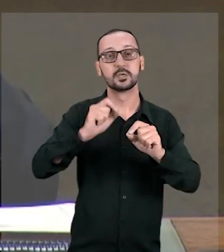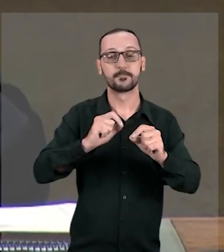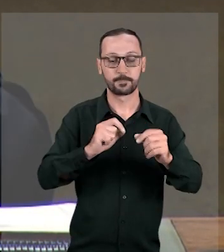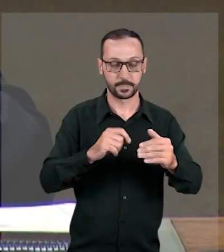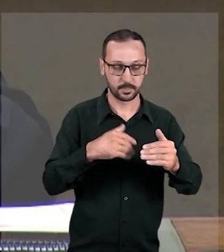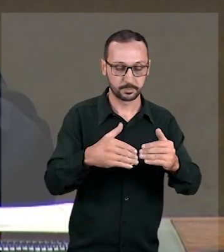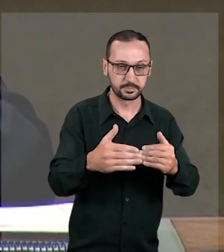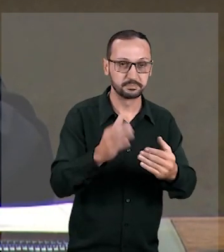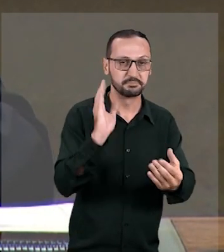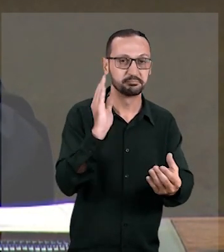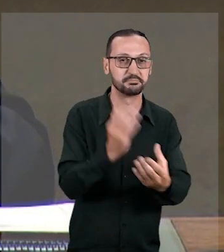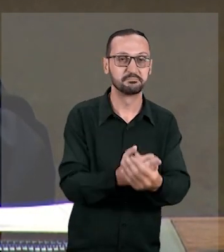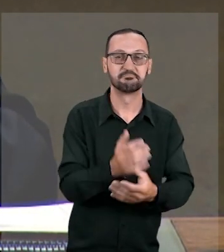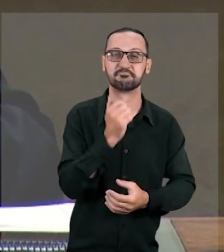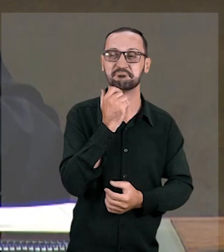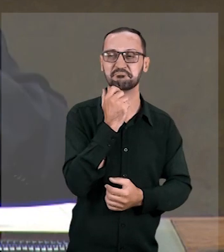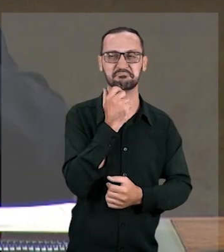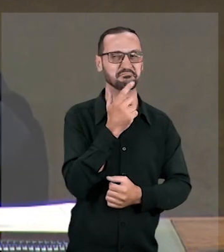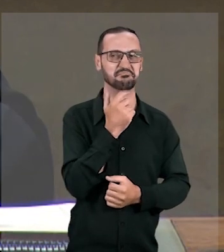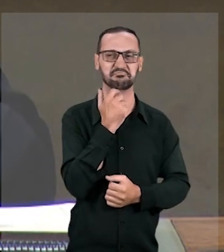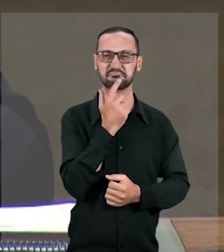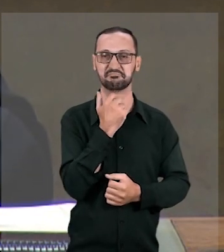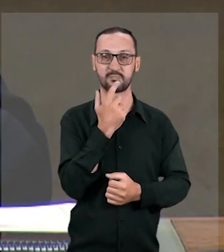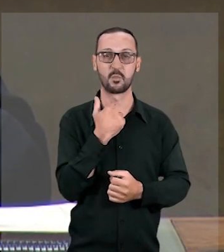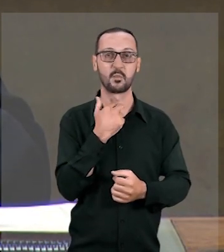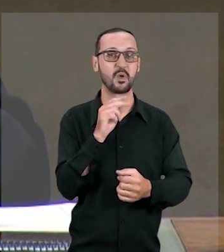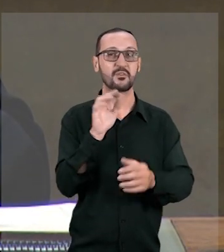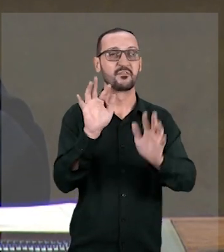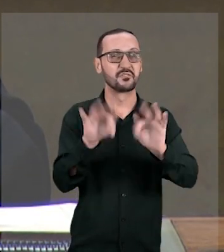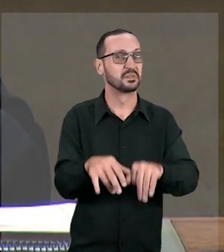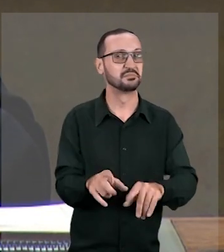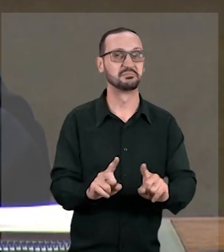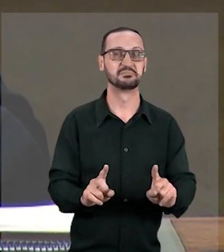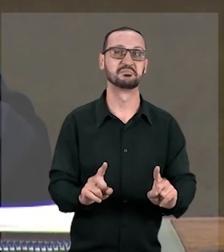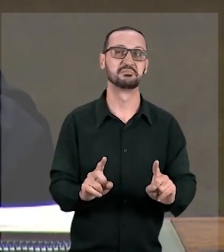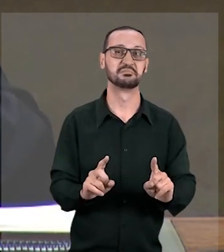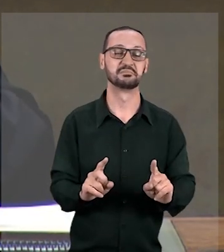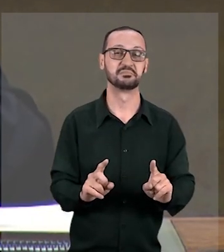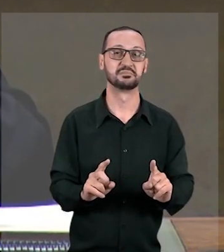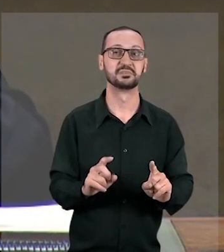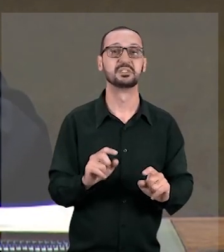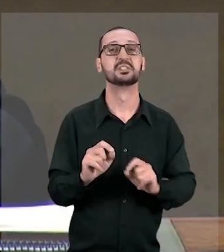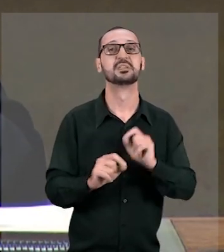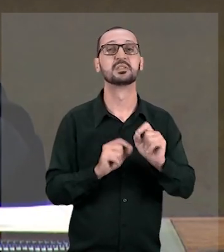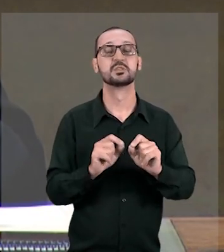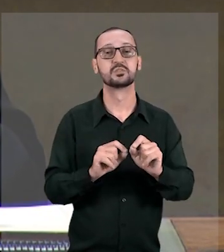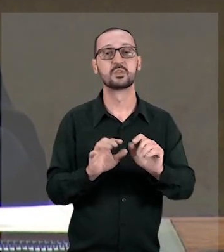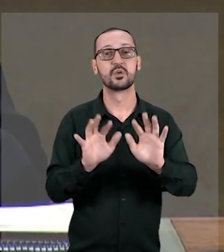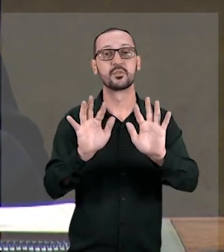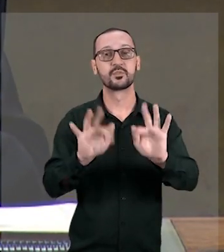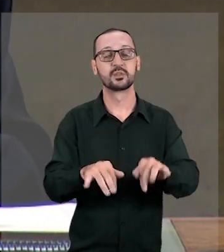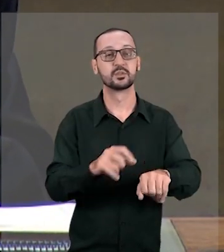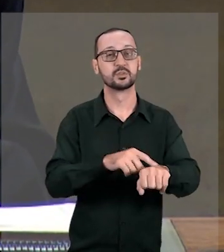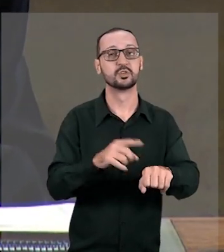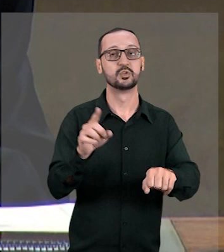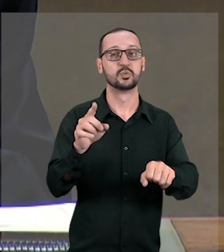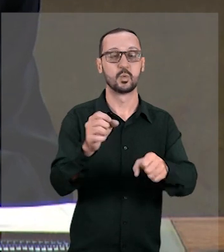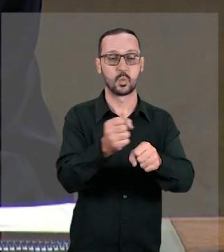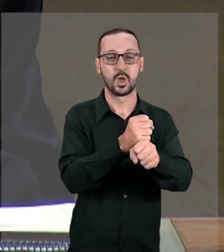processo não deve funcionar, não pode acabar e que só termina quando